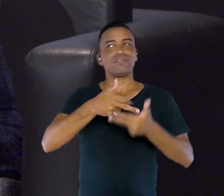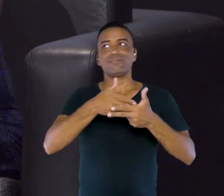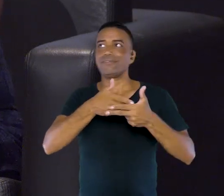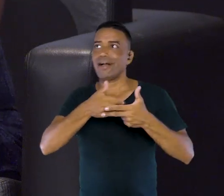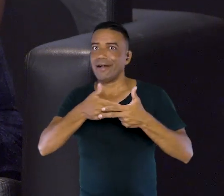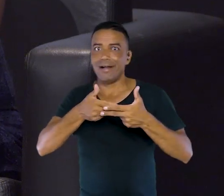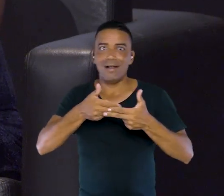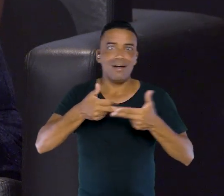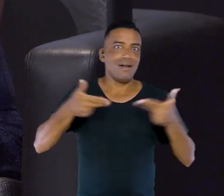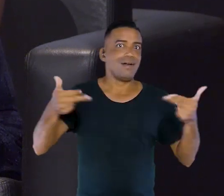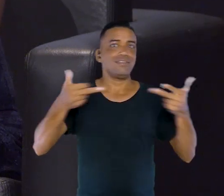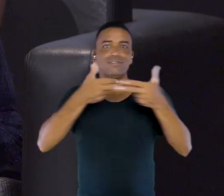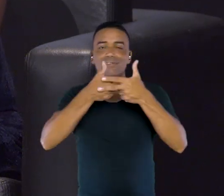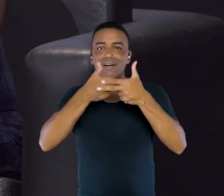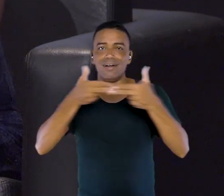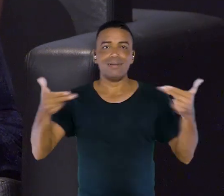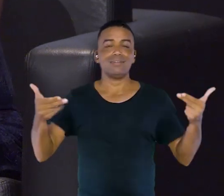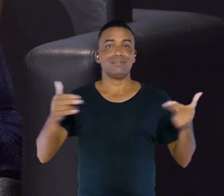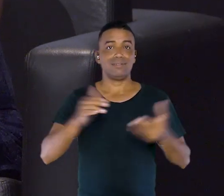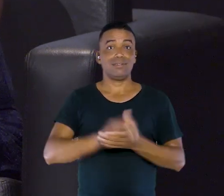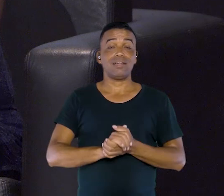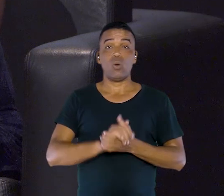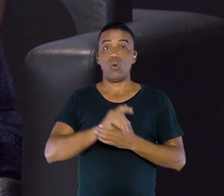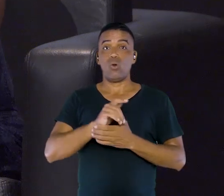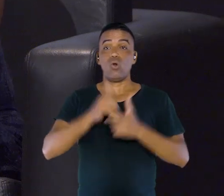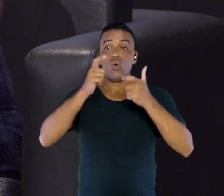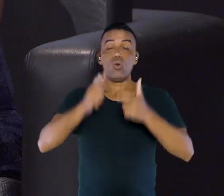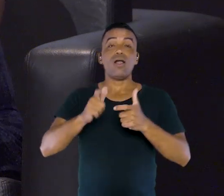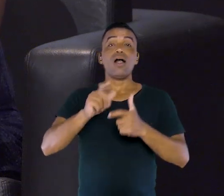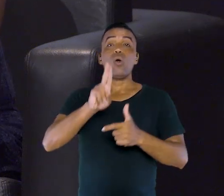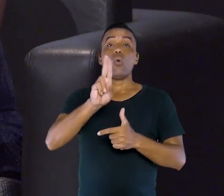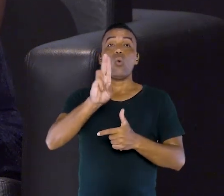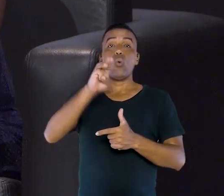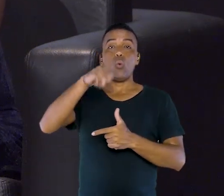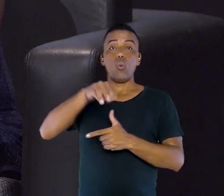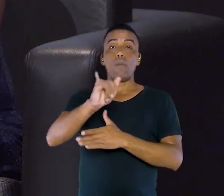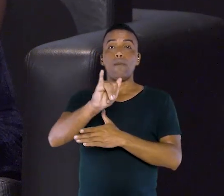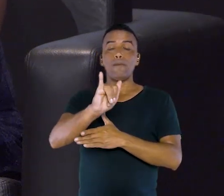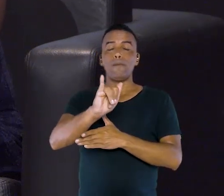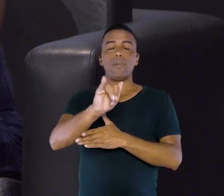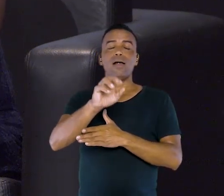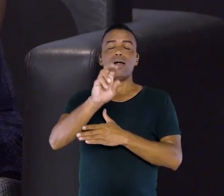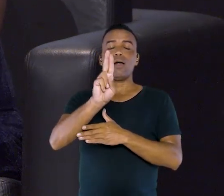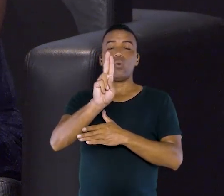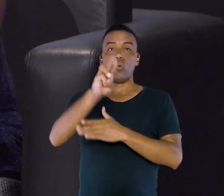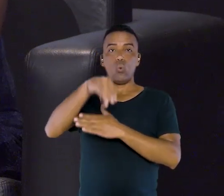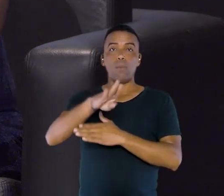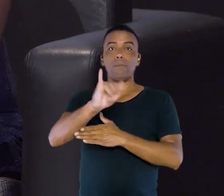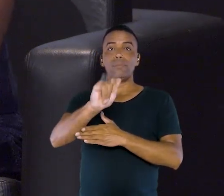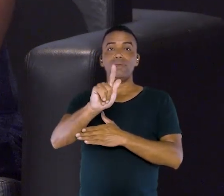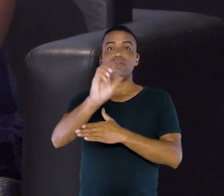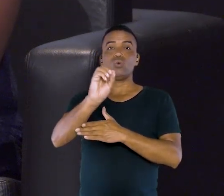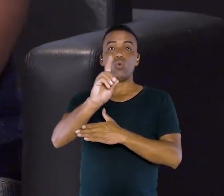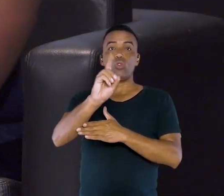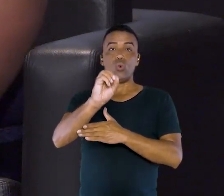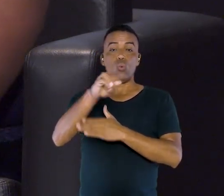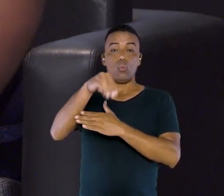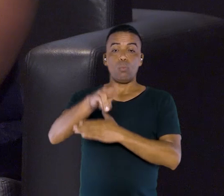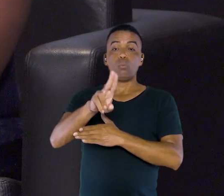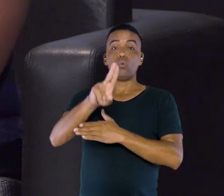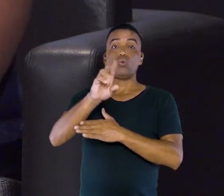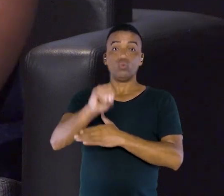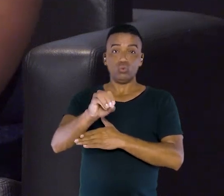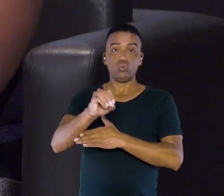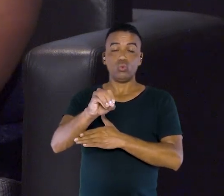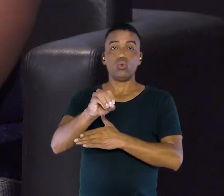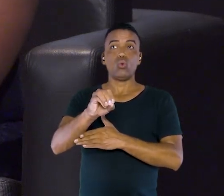E são vários, né? São várias coisas. Tipo, o Apuí Cachoeira, que é o umbigo do mundo, que é o centro para a gente, lá tem uma